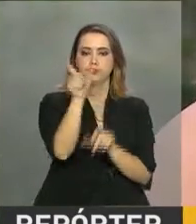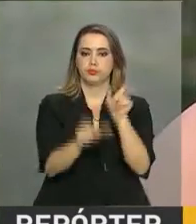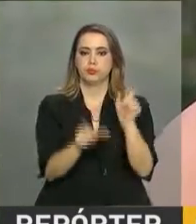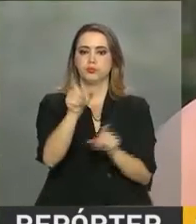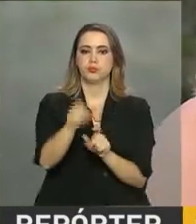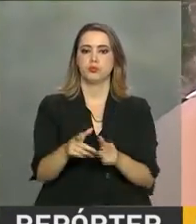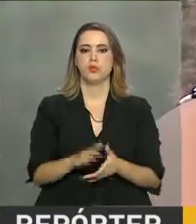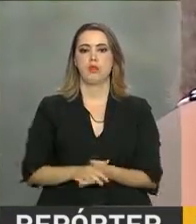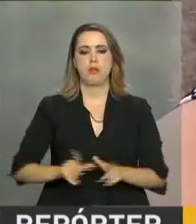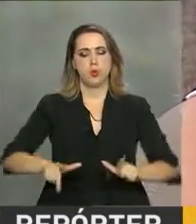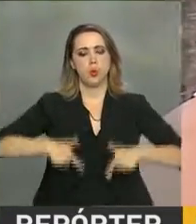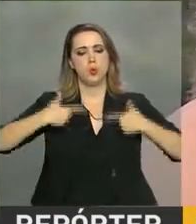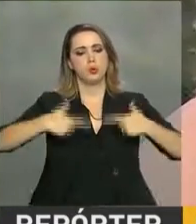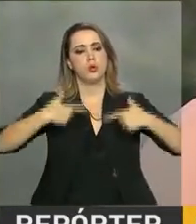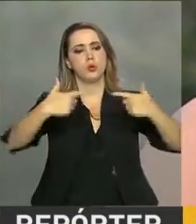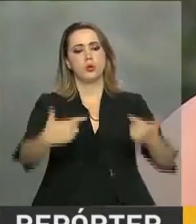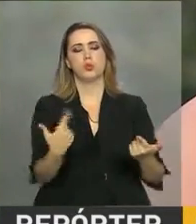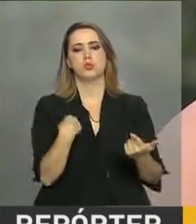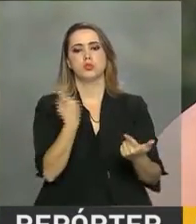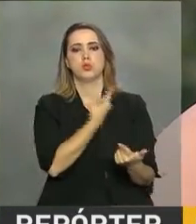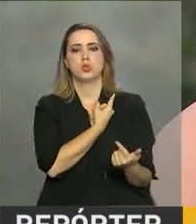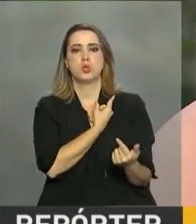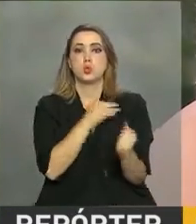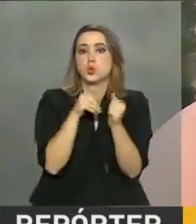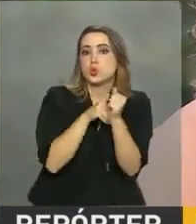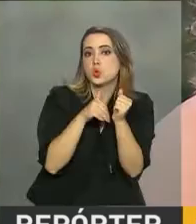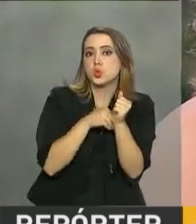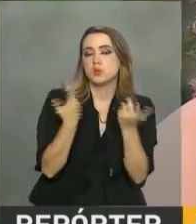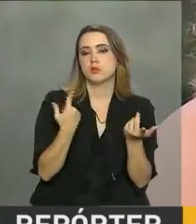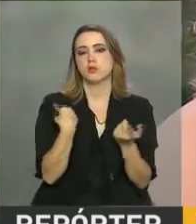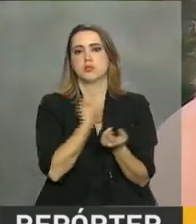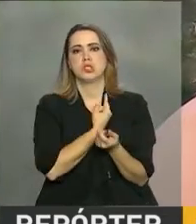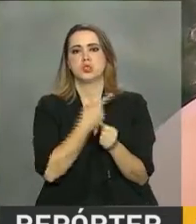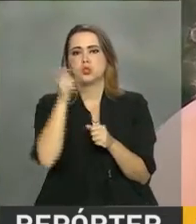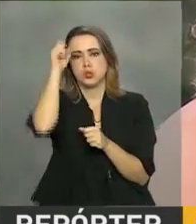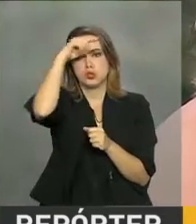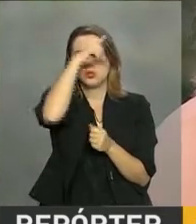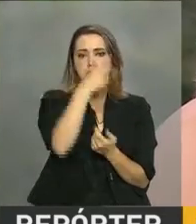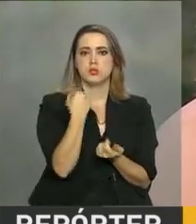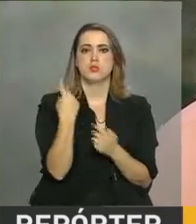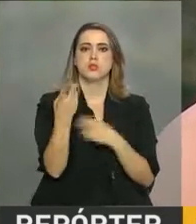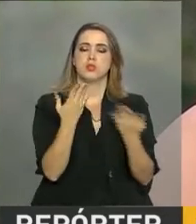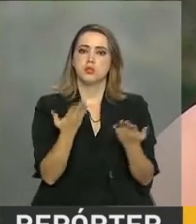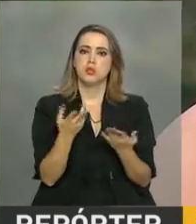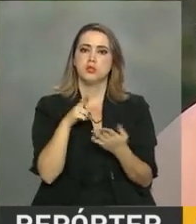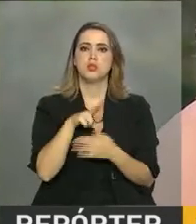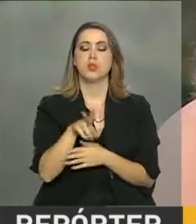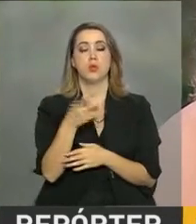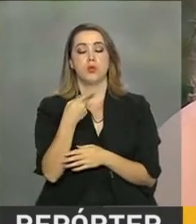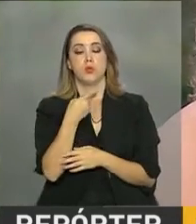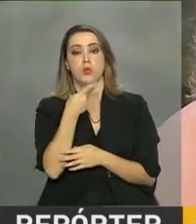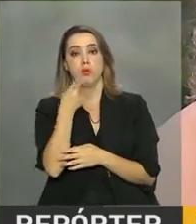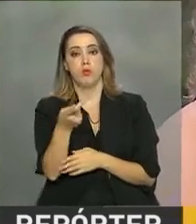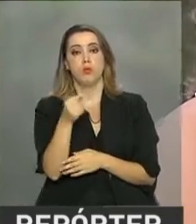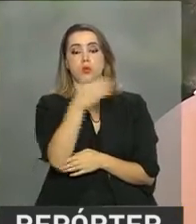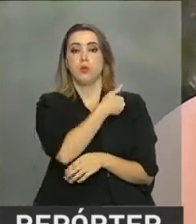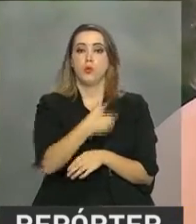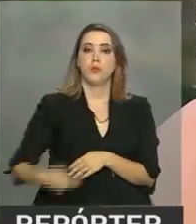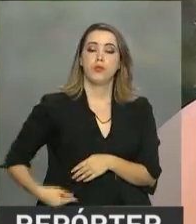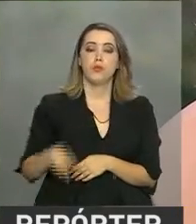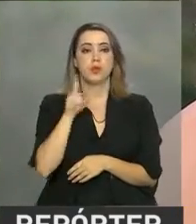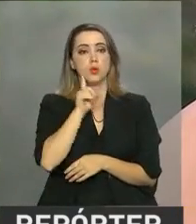luta embate gente se esconde a gente passa com muita dificuldade e quando você tem um reconhecimento do estado que diz você